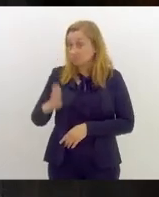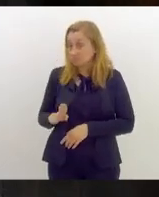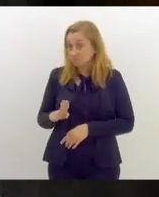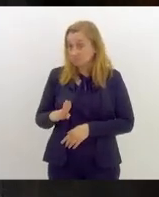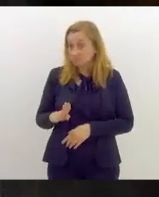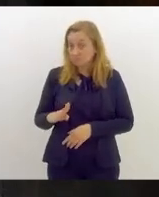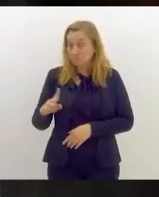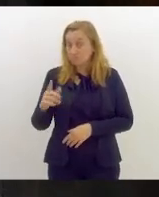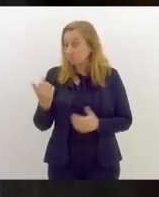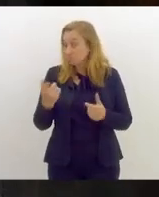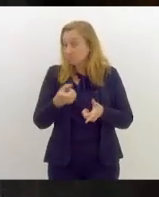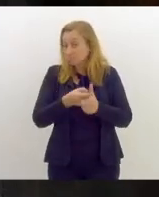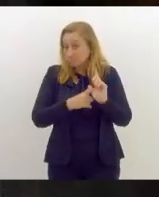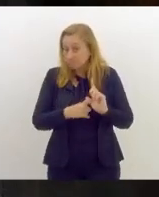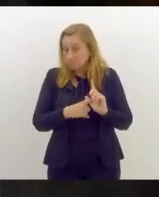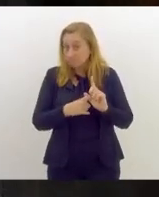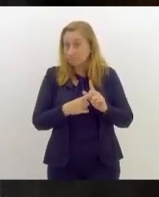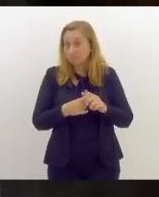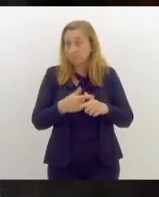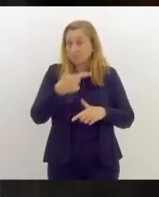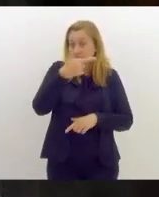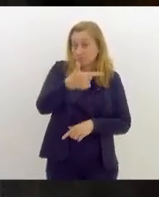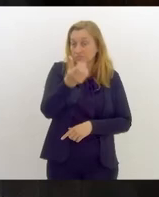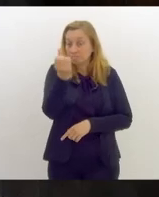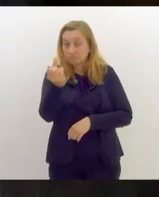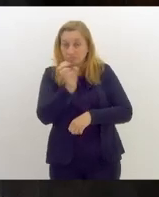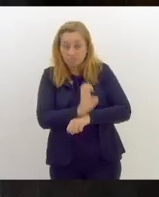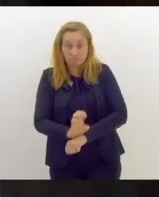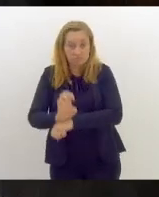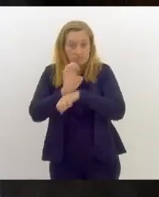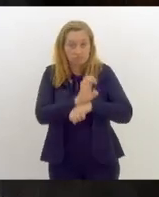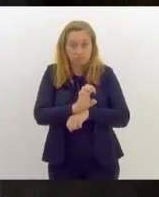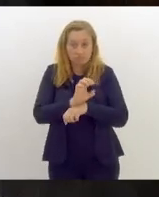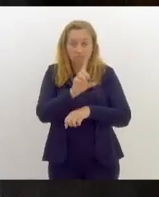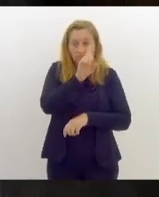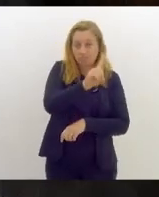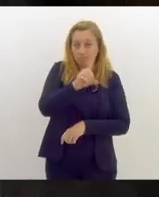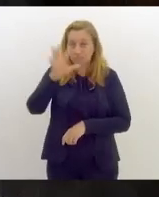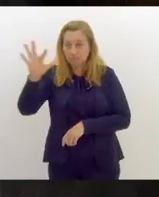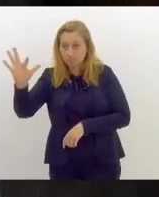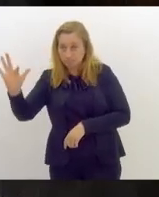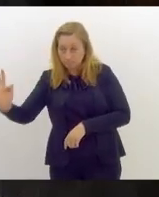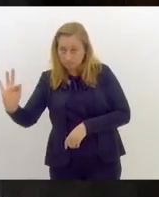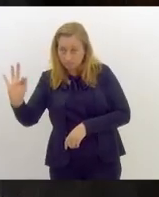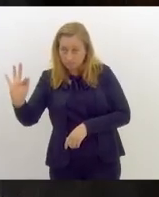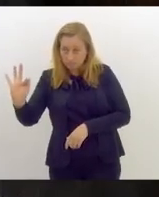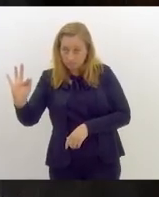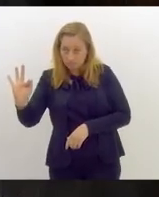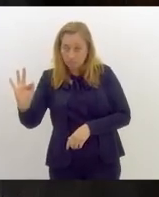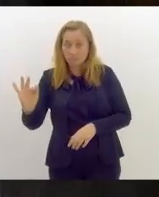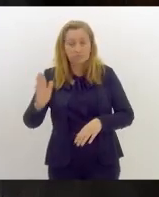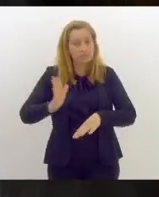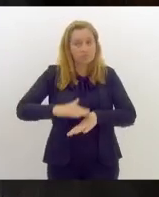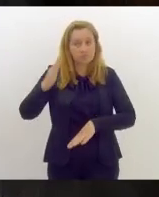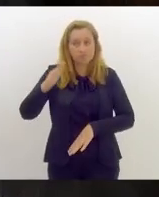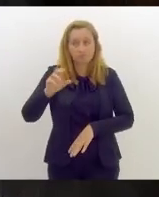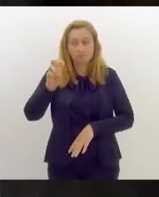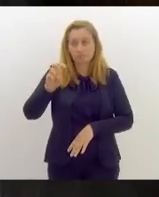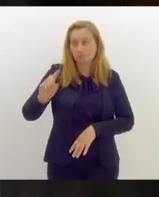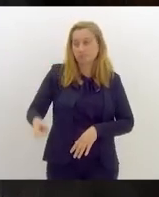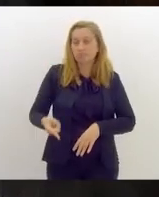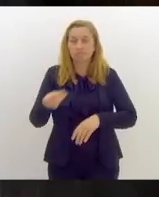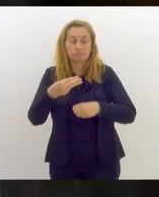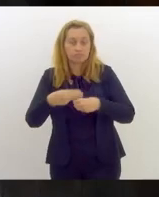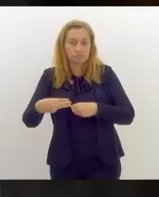composto dos 26 estados e distrito federal 27 e dos mais de 5.000